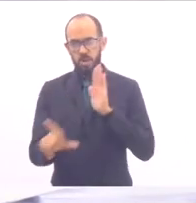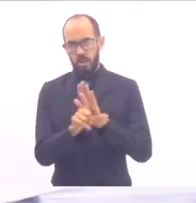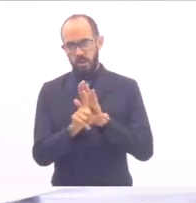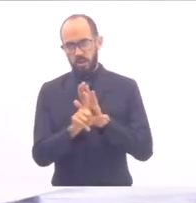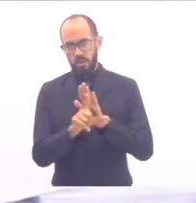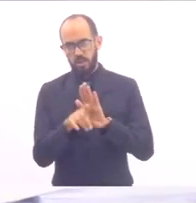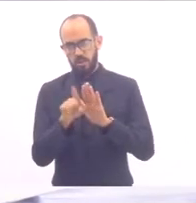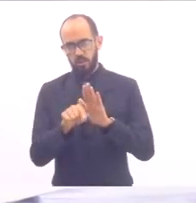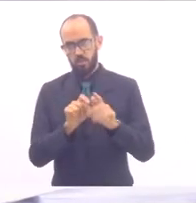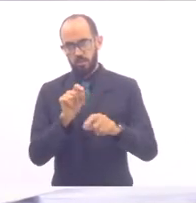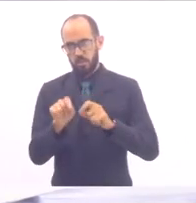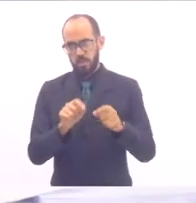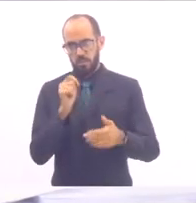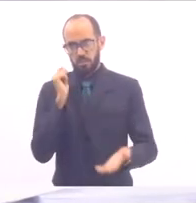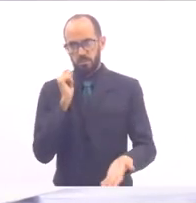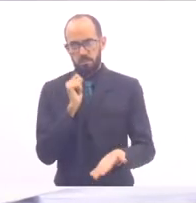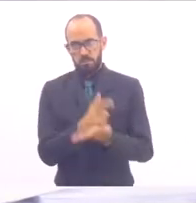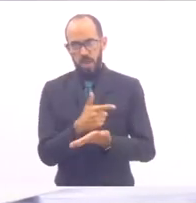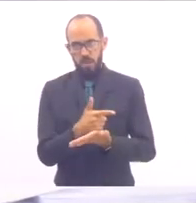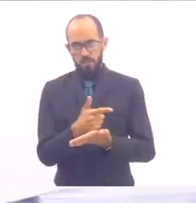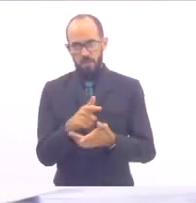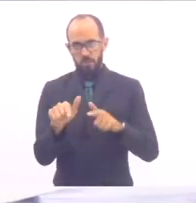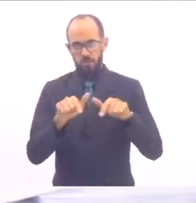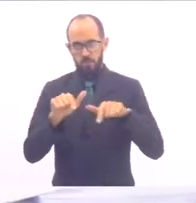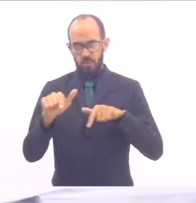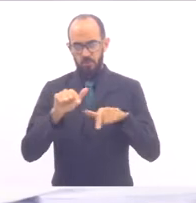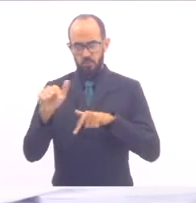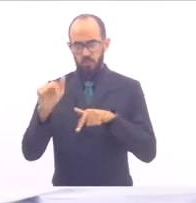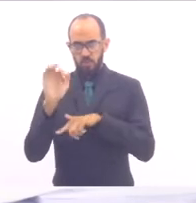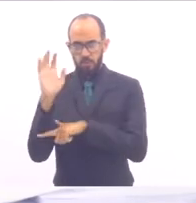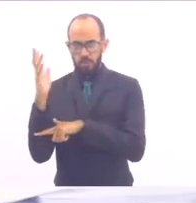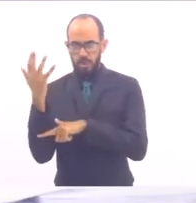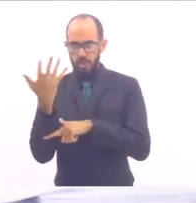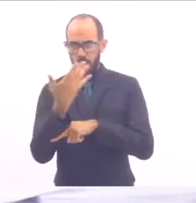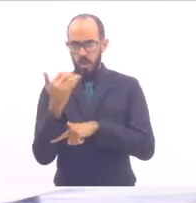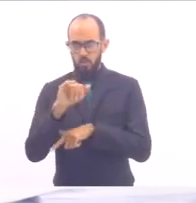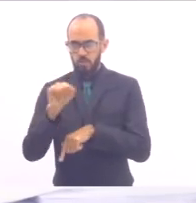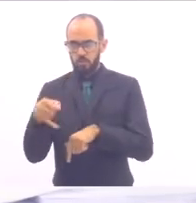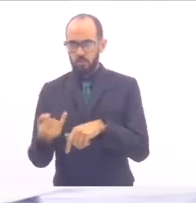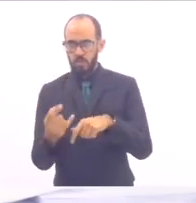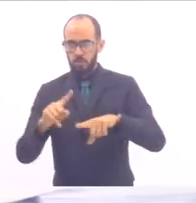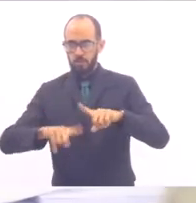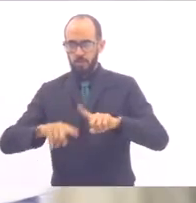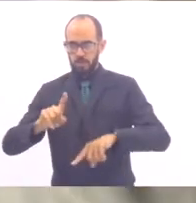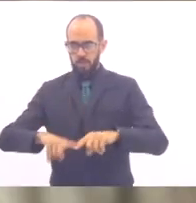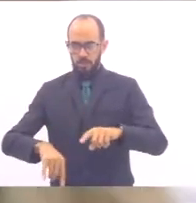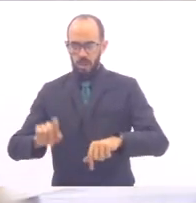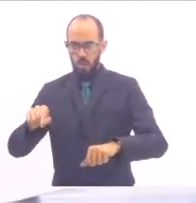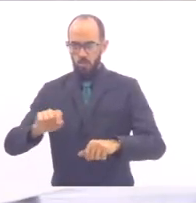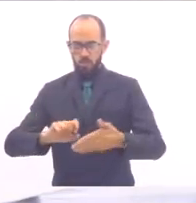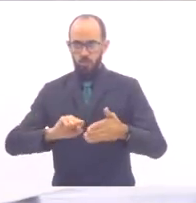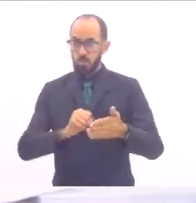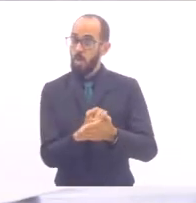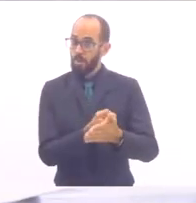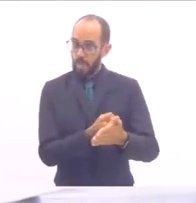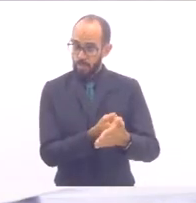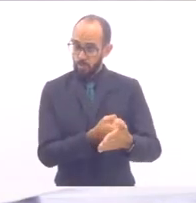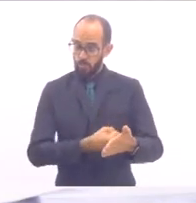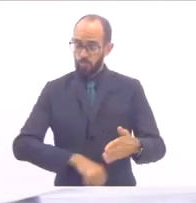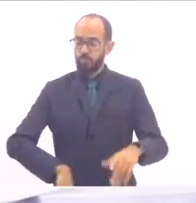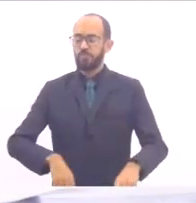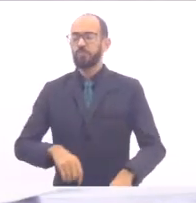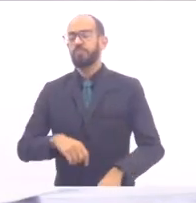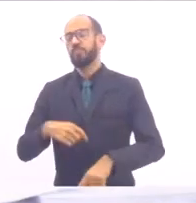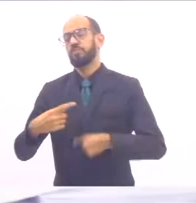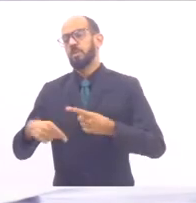que era pagamento por serviços ambientais de reciclagem, e vinha o recurso do FECAM. Acabou sendo vetada. Mas aí depois